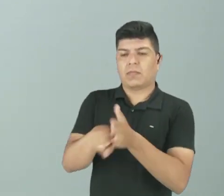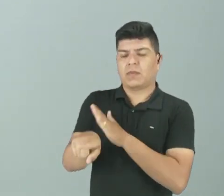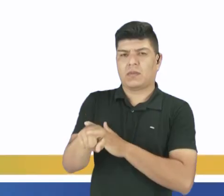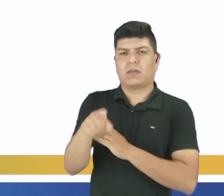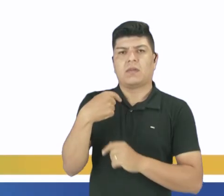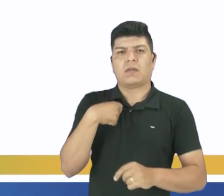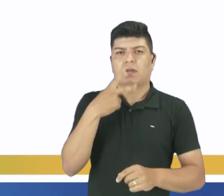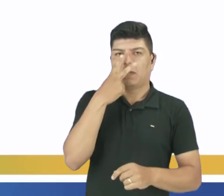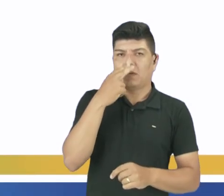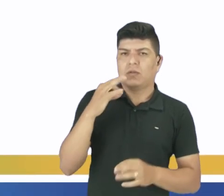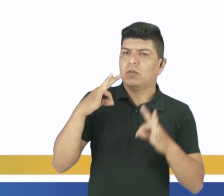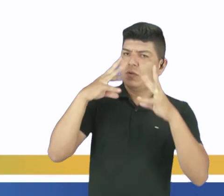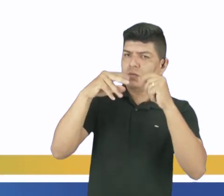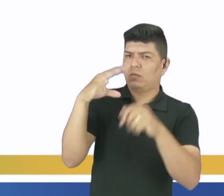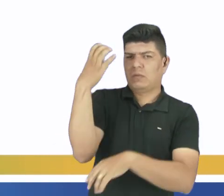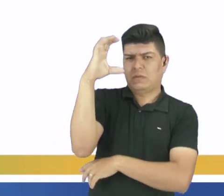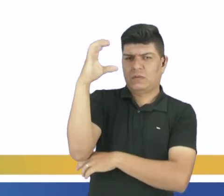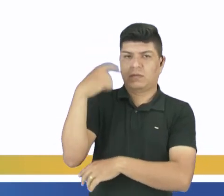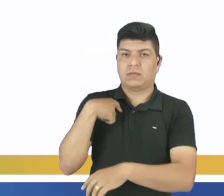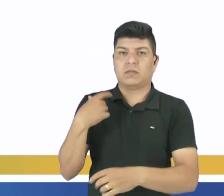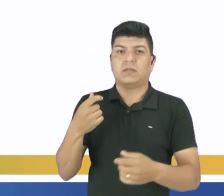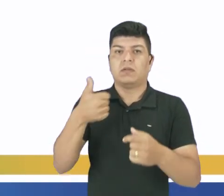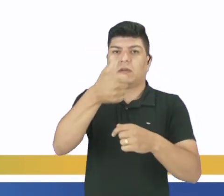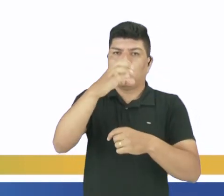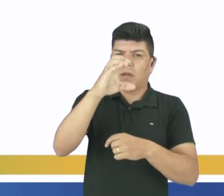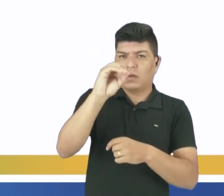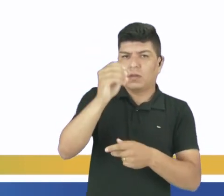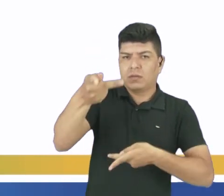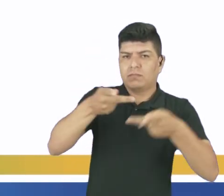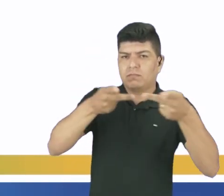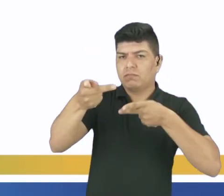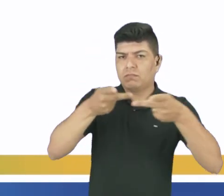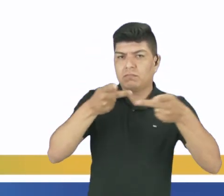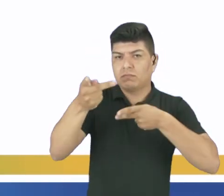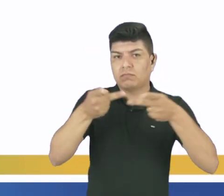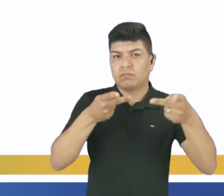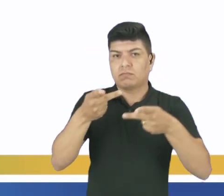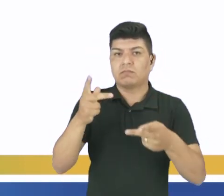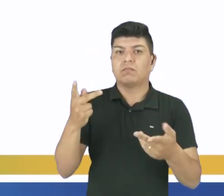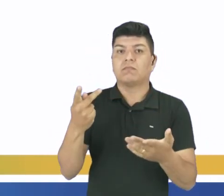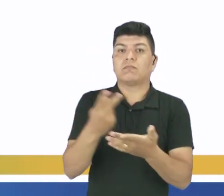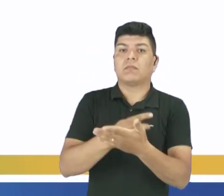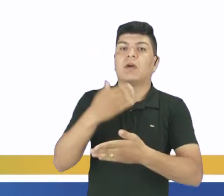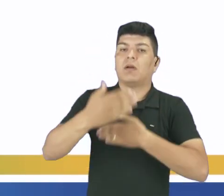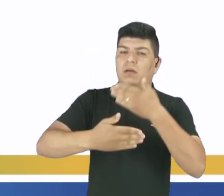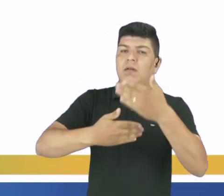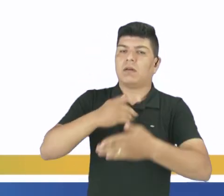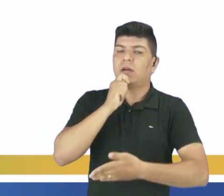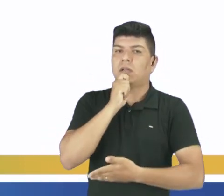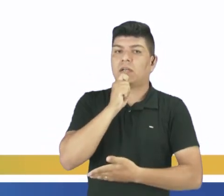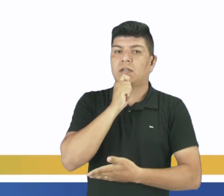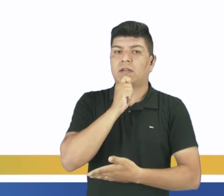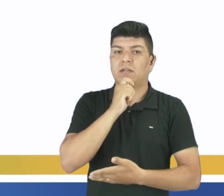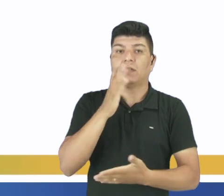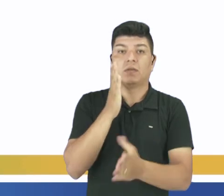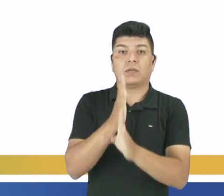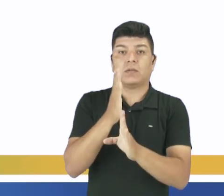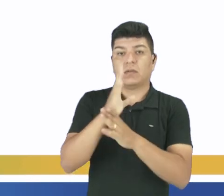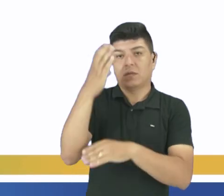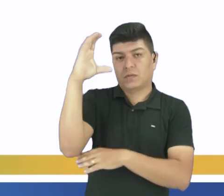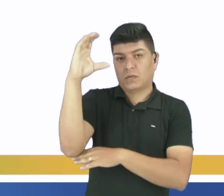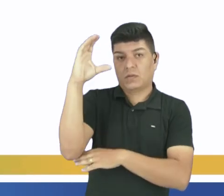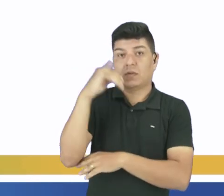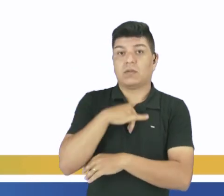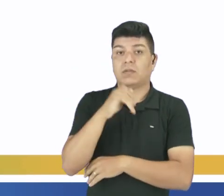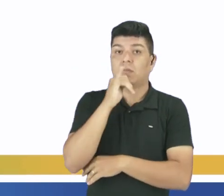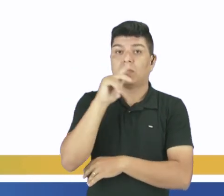é ficção científica tudo isso? Aí eu queria falar de 10 projetos de carros voadores que estão em andamento para falar sobre essa questão científica.